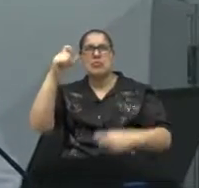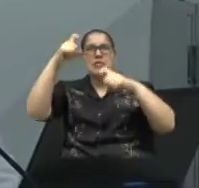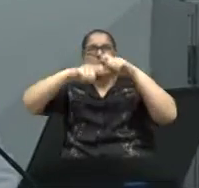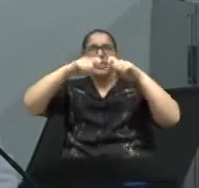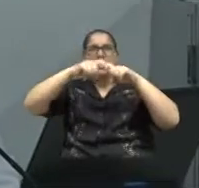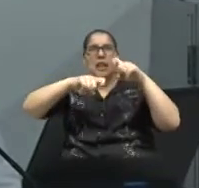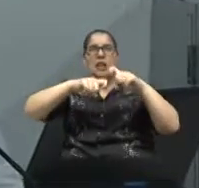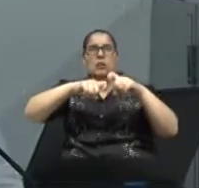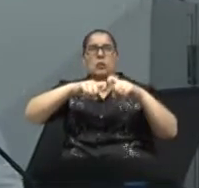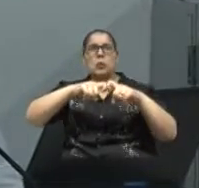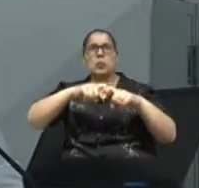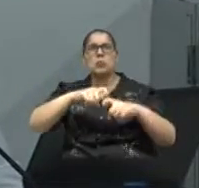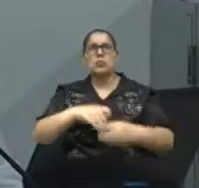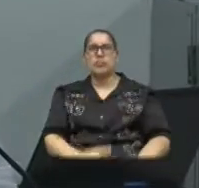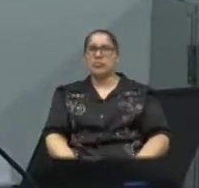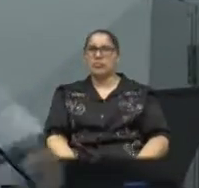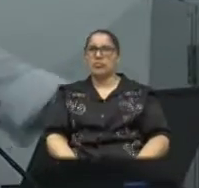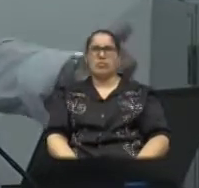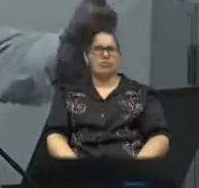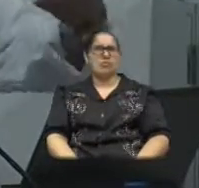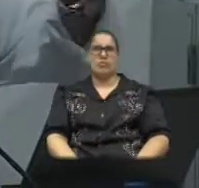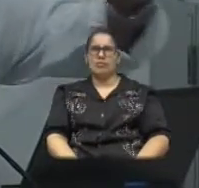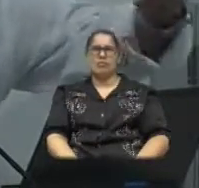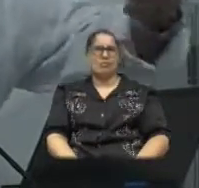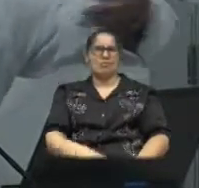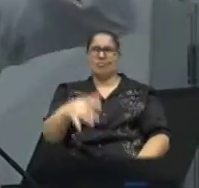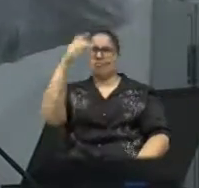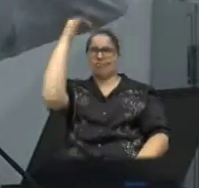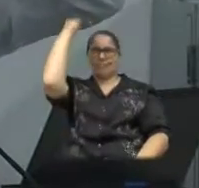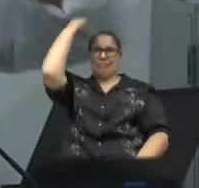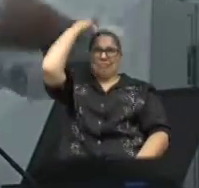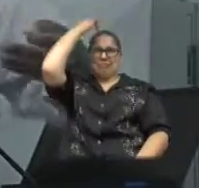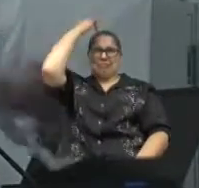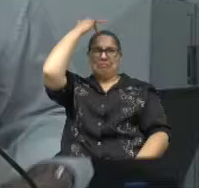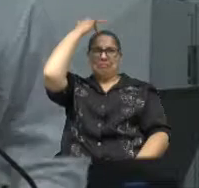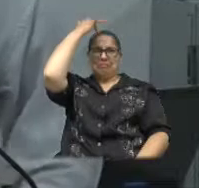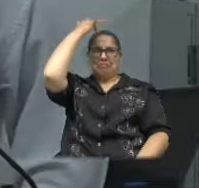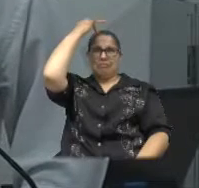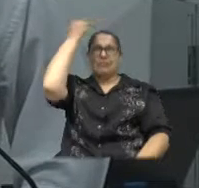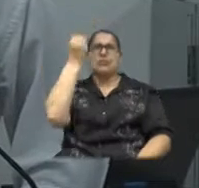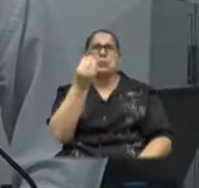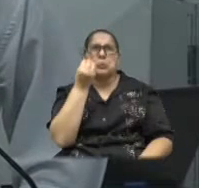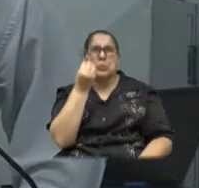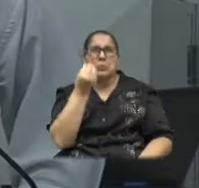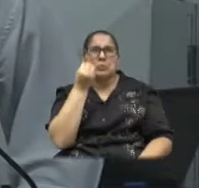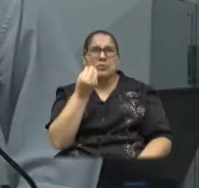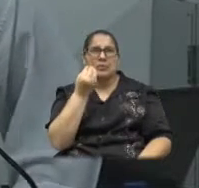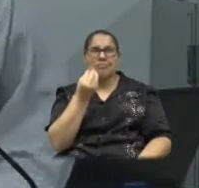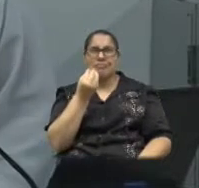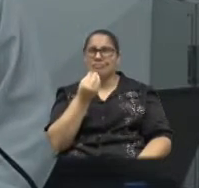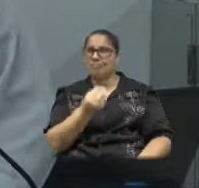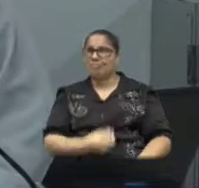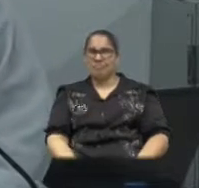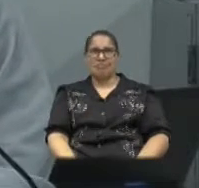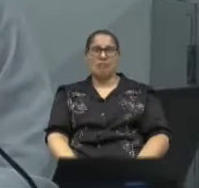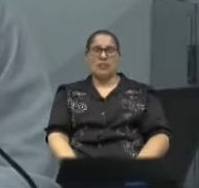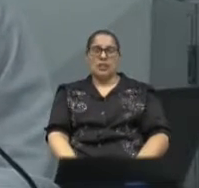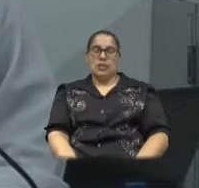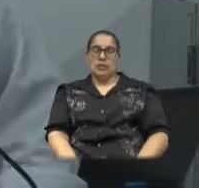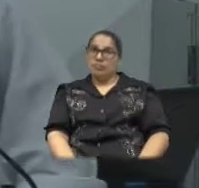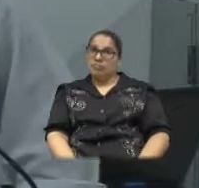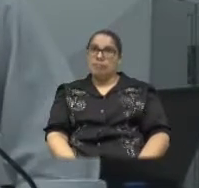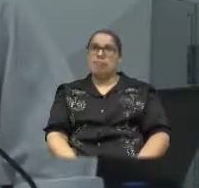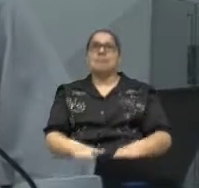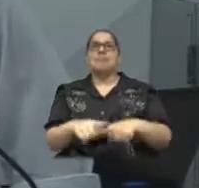com a cabra. É totalmente... Não é inaceitável isso. É inaceitável, mas essa é a artimanha